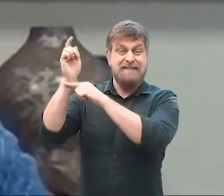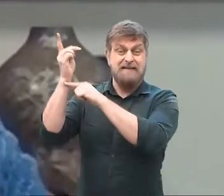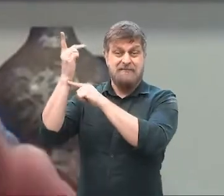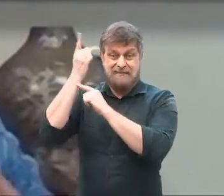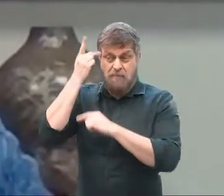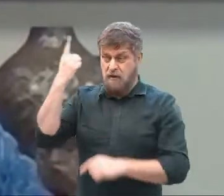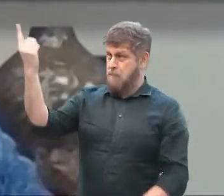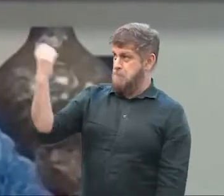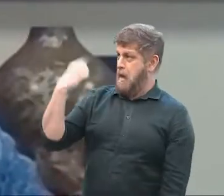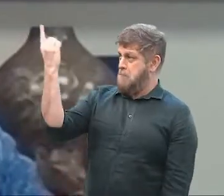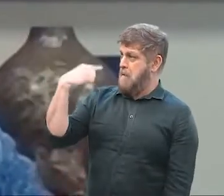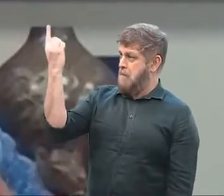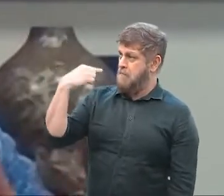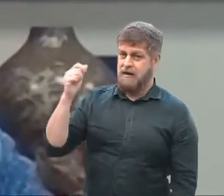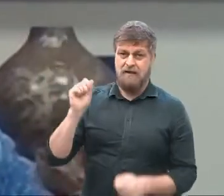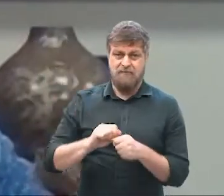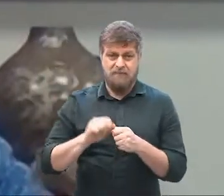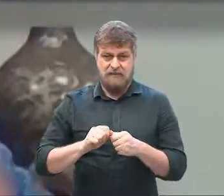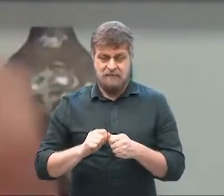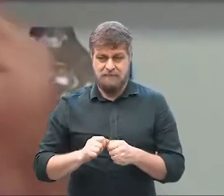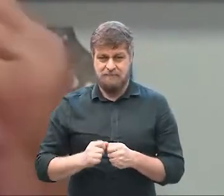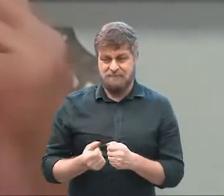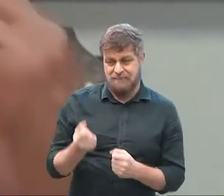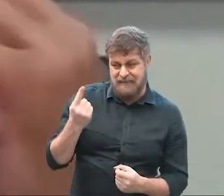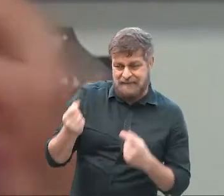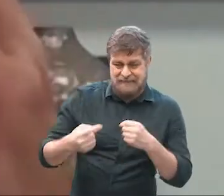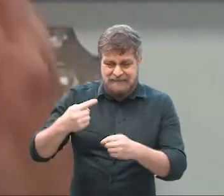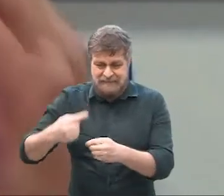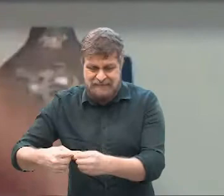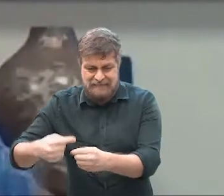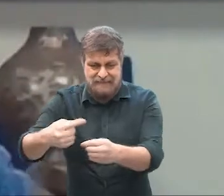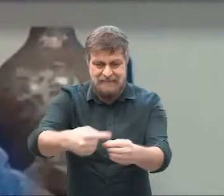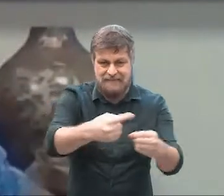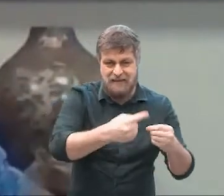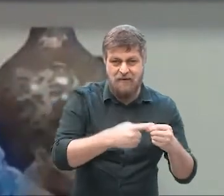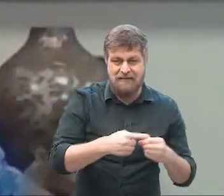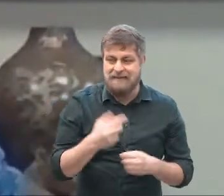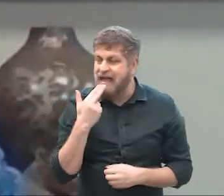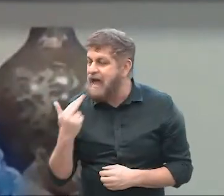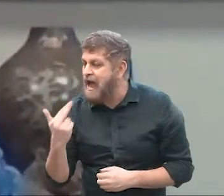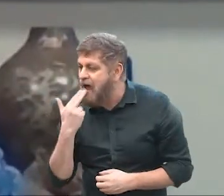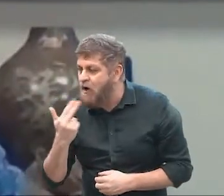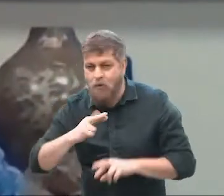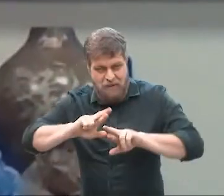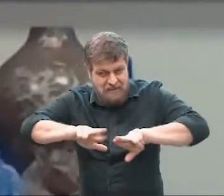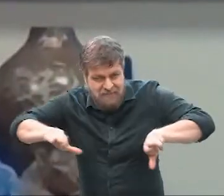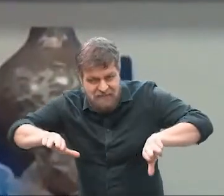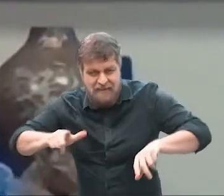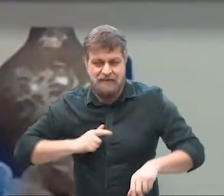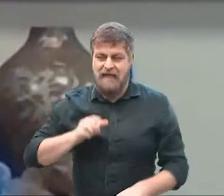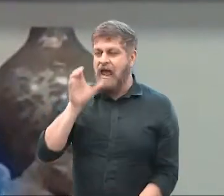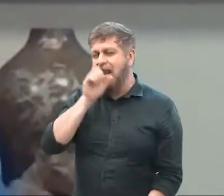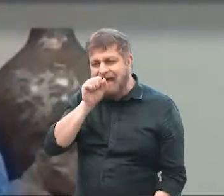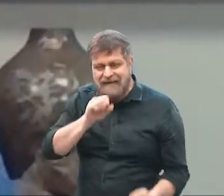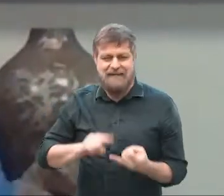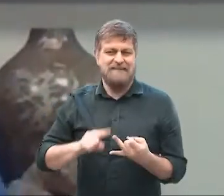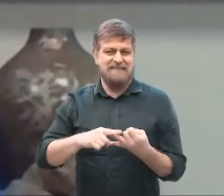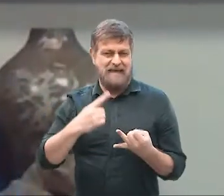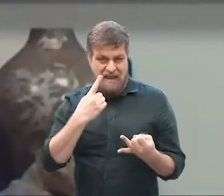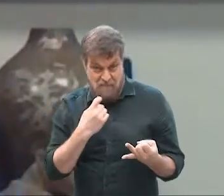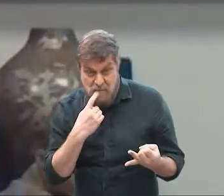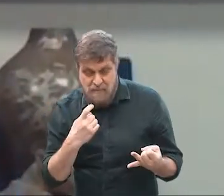que dividiu algumas situações, algumas cidades em faixas coloridas, de cores, laranja, vermelho.